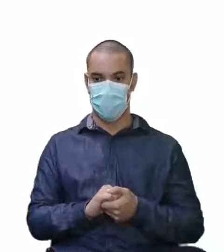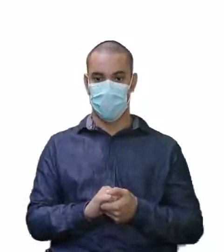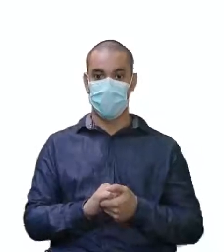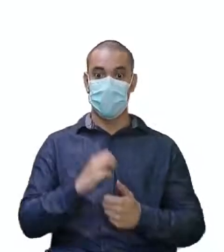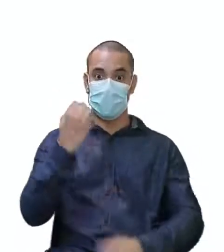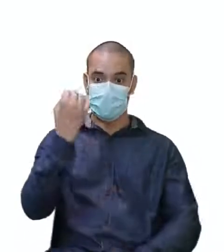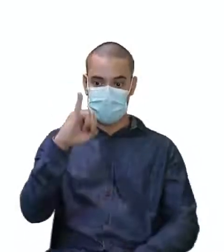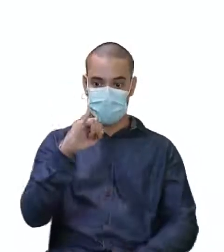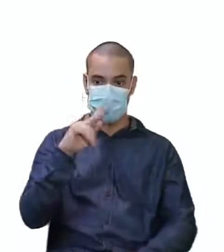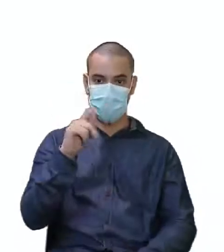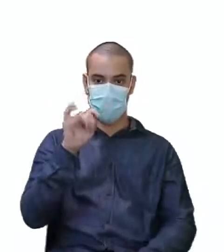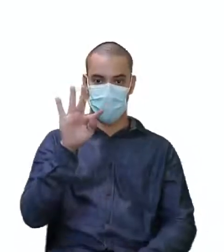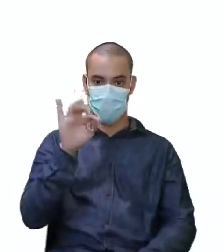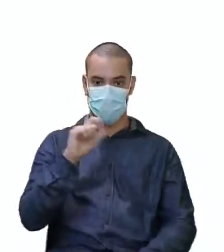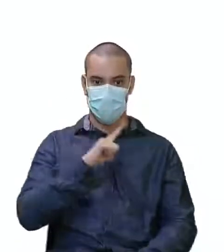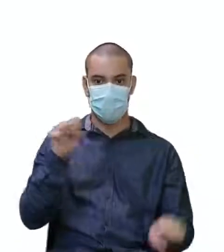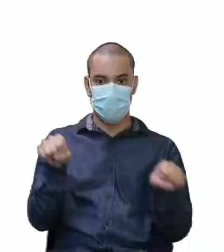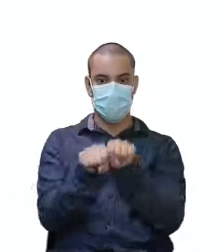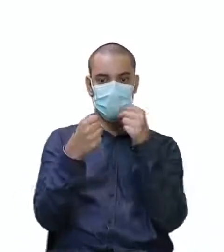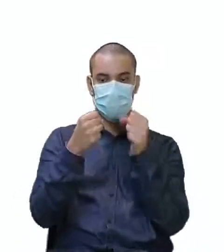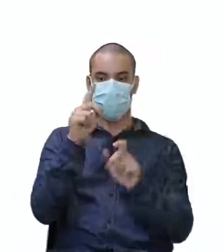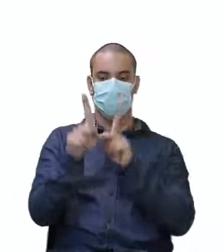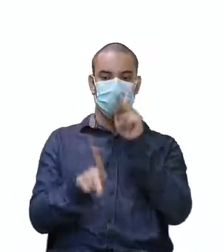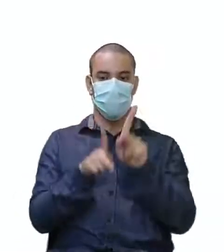obrigada a migrar para outra região.